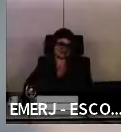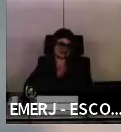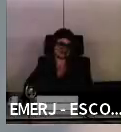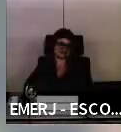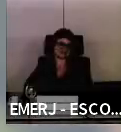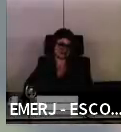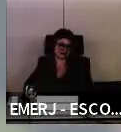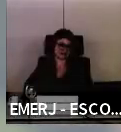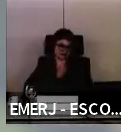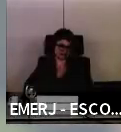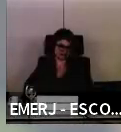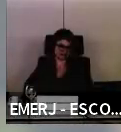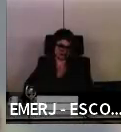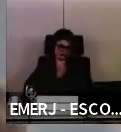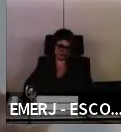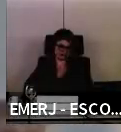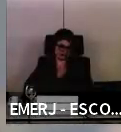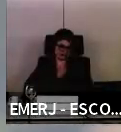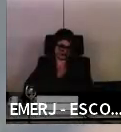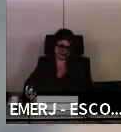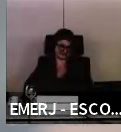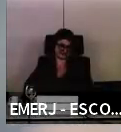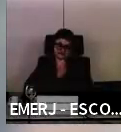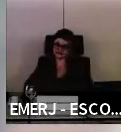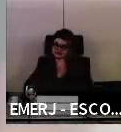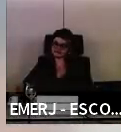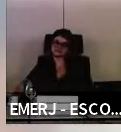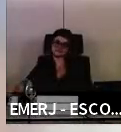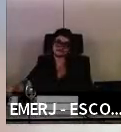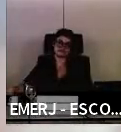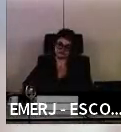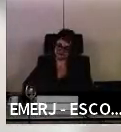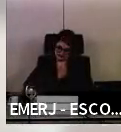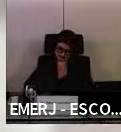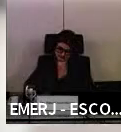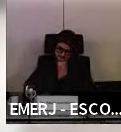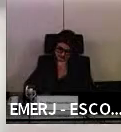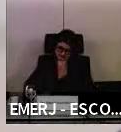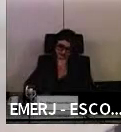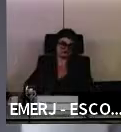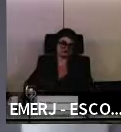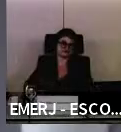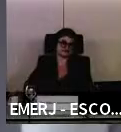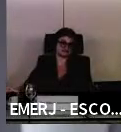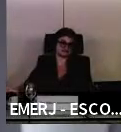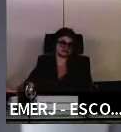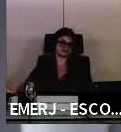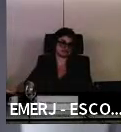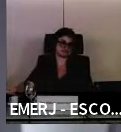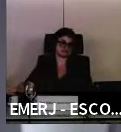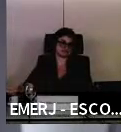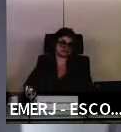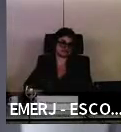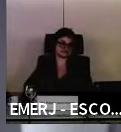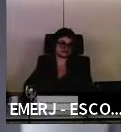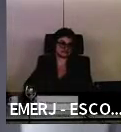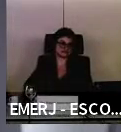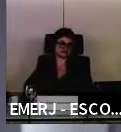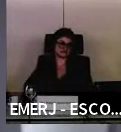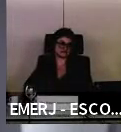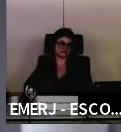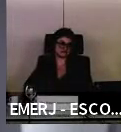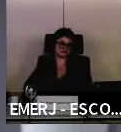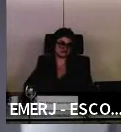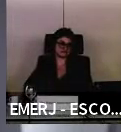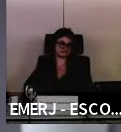o fruto desse relacionamento de 2 anos que nós temos já. Não é, meu amor? Quando as pessoas perguntam assim,